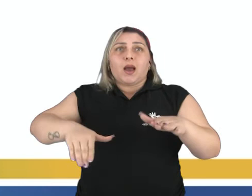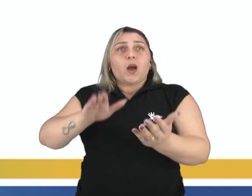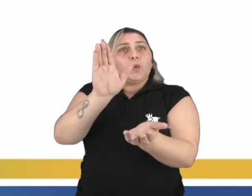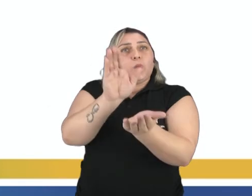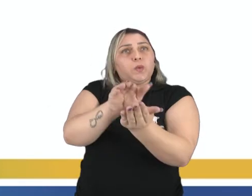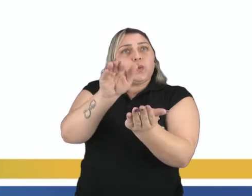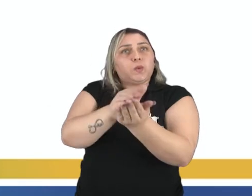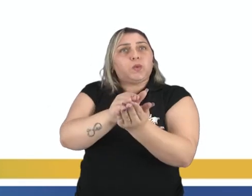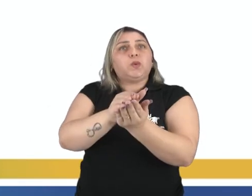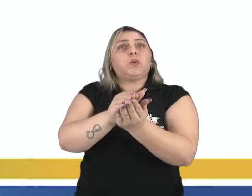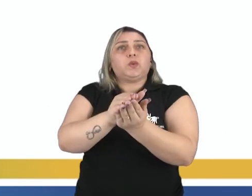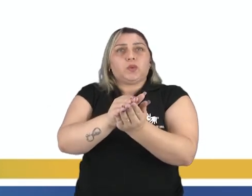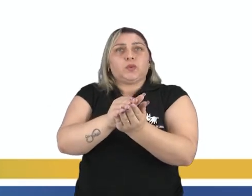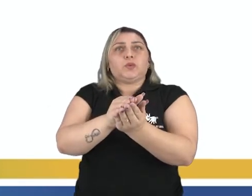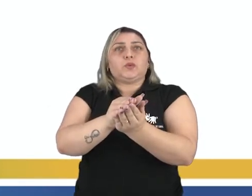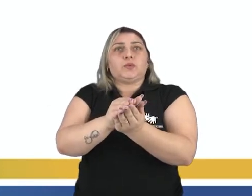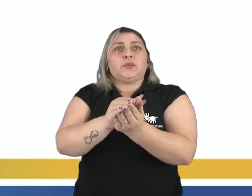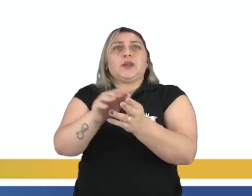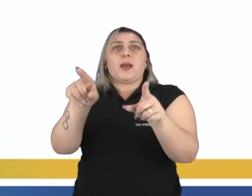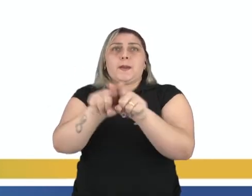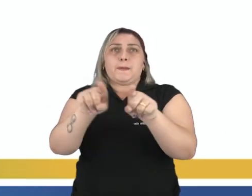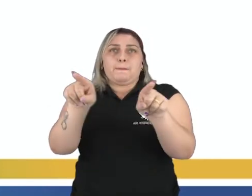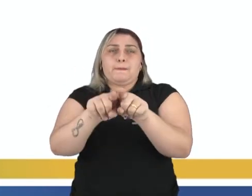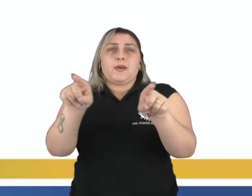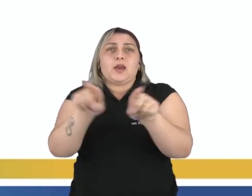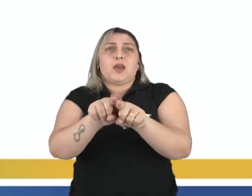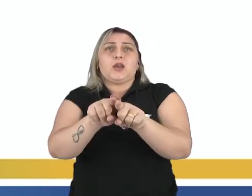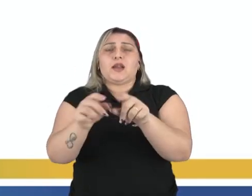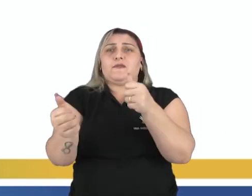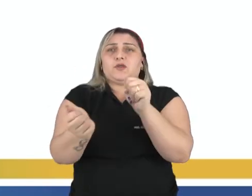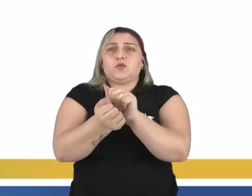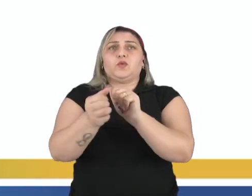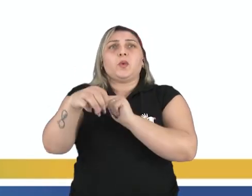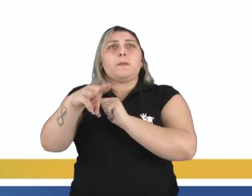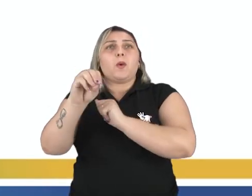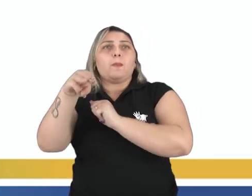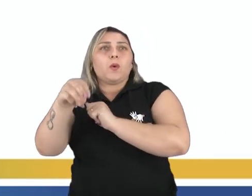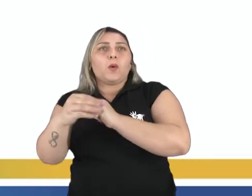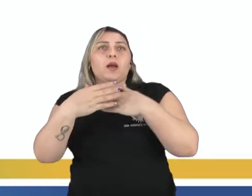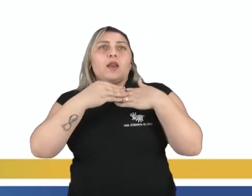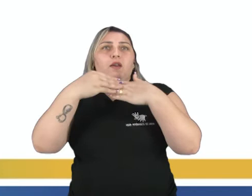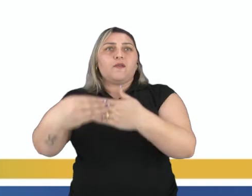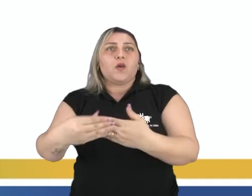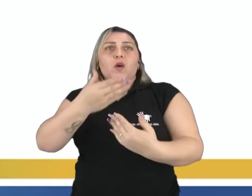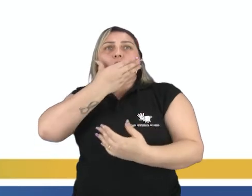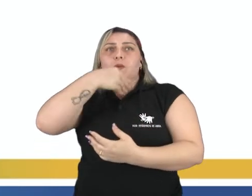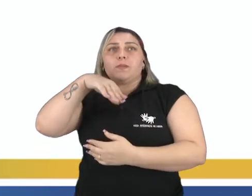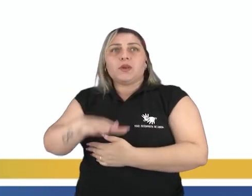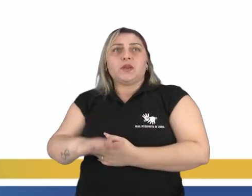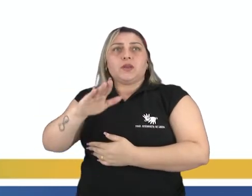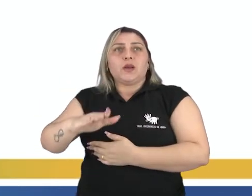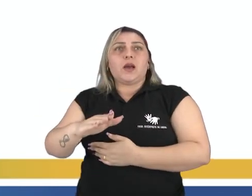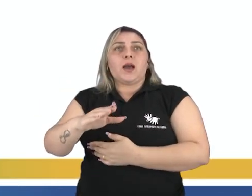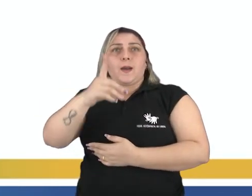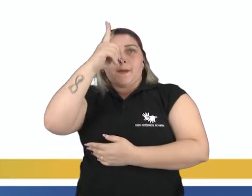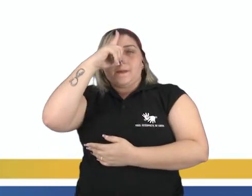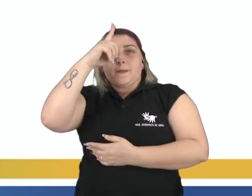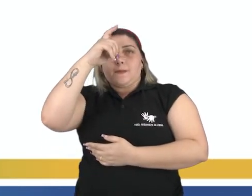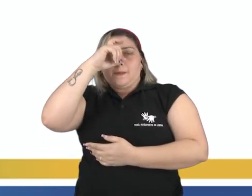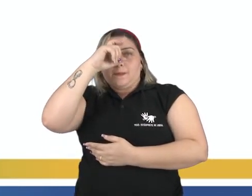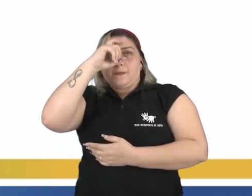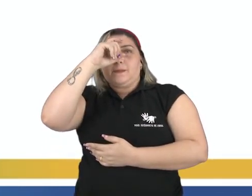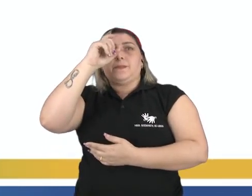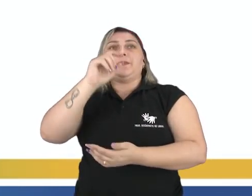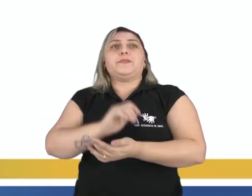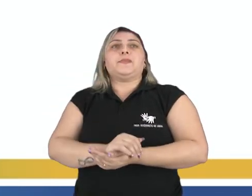Recife nesse dia mamou também estava com a gente levou se o menino para uma clínica em